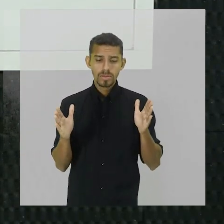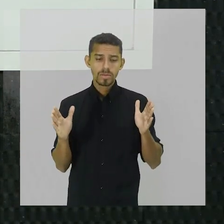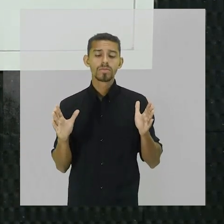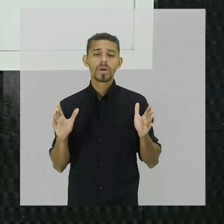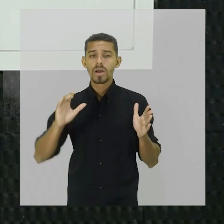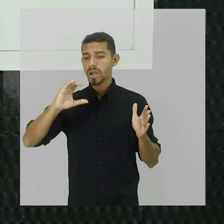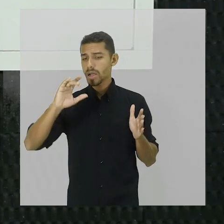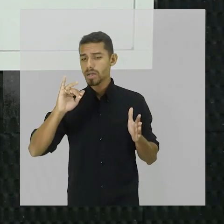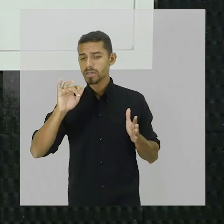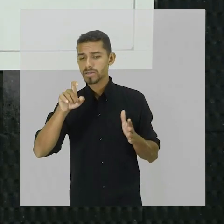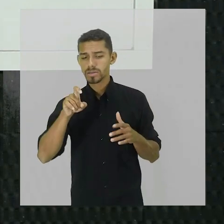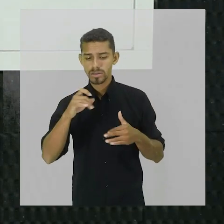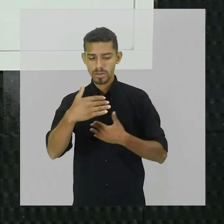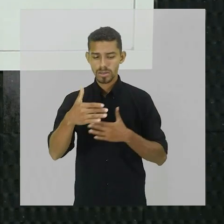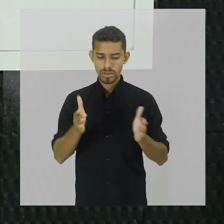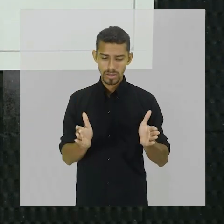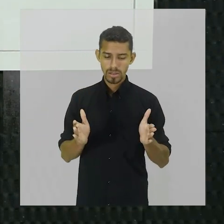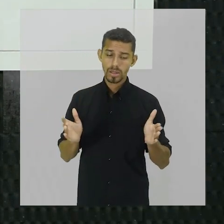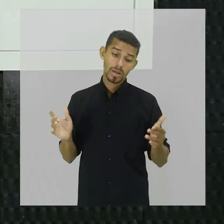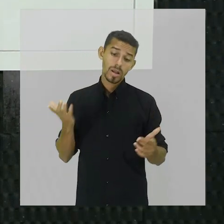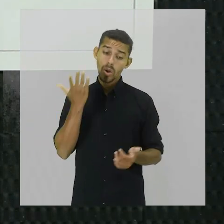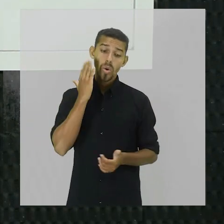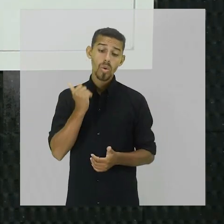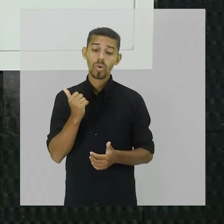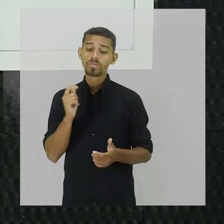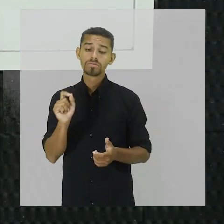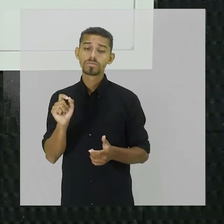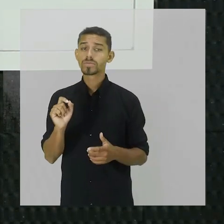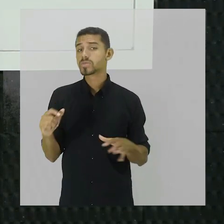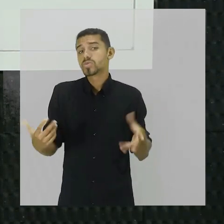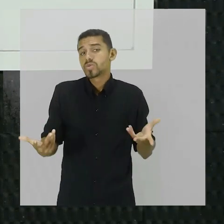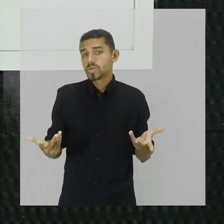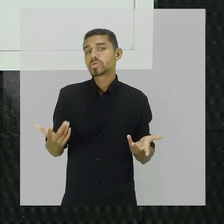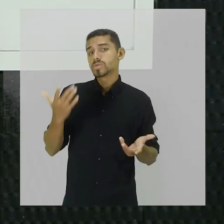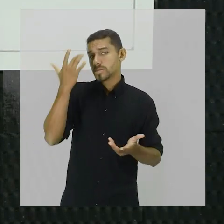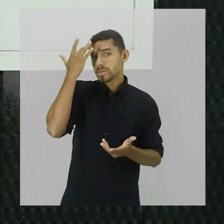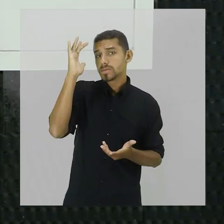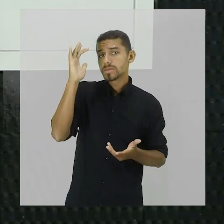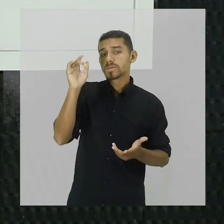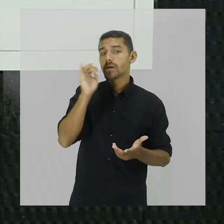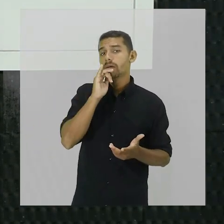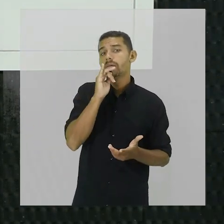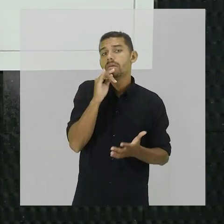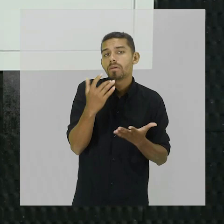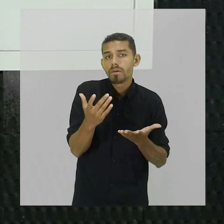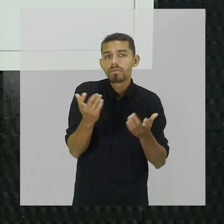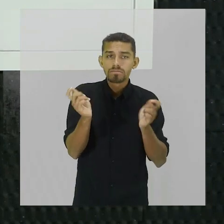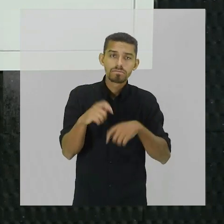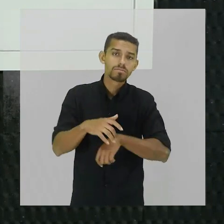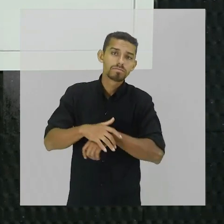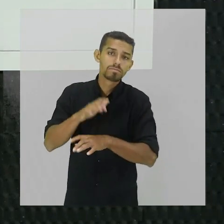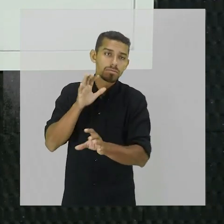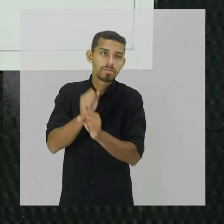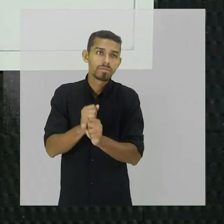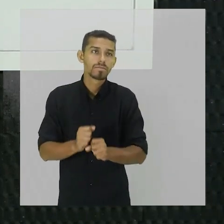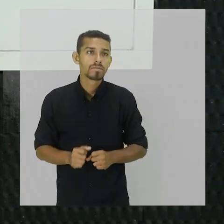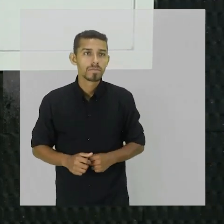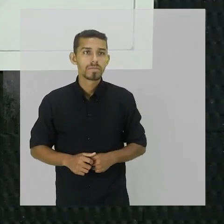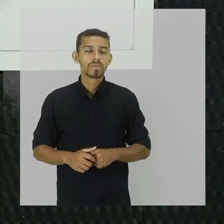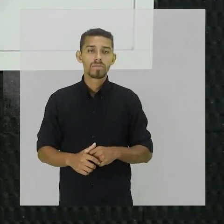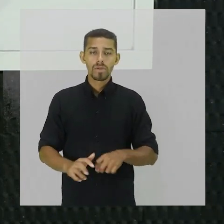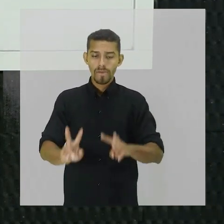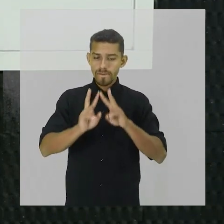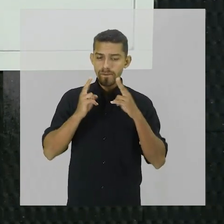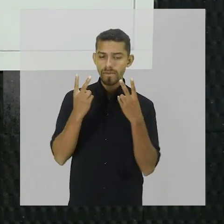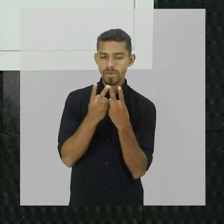caixa. Ora, turma, então qual é a ideia? O que a gente tem que fazer? Turma, a gente tem que fazer o seguinte, eu vou calcular o volume